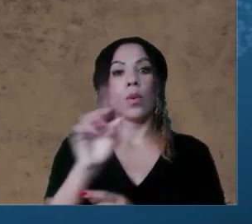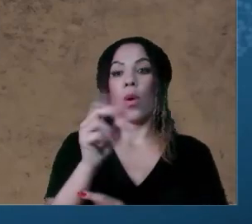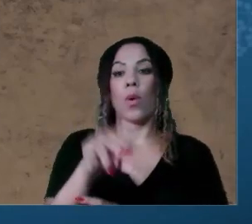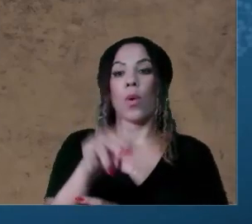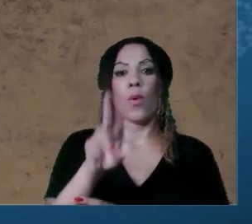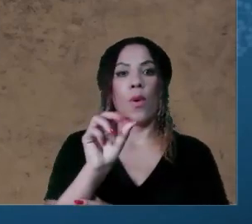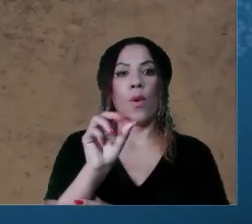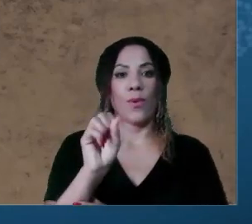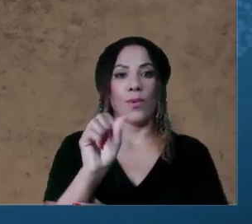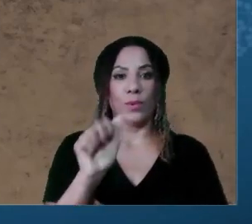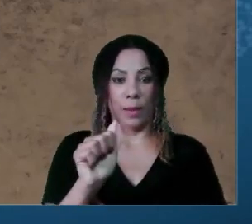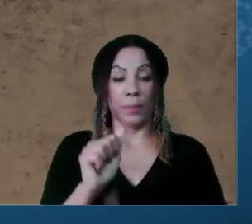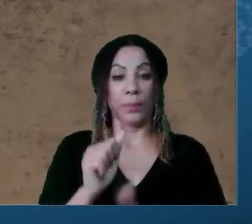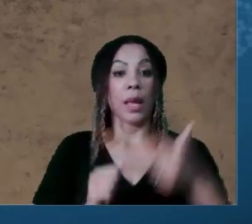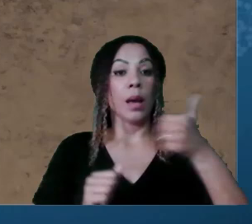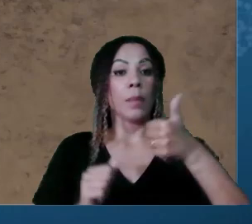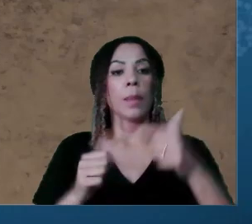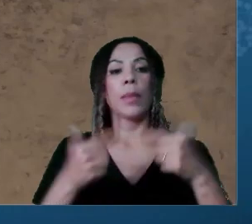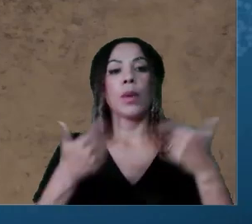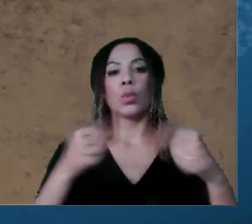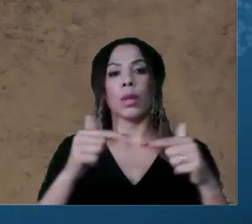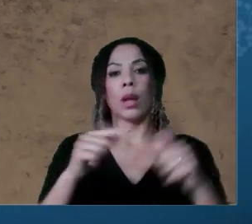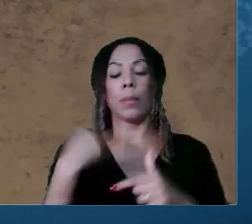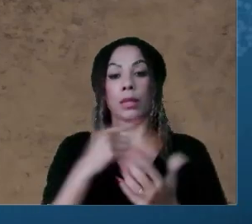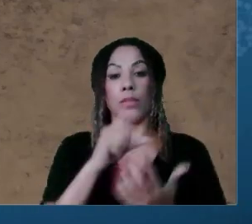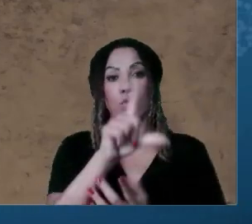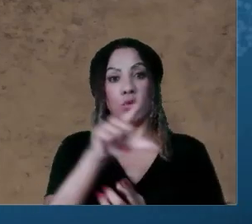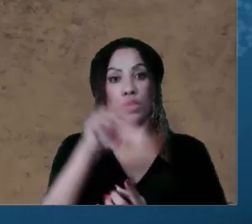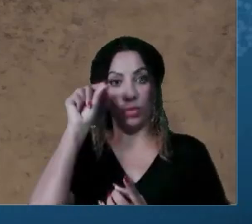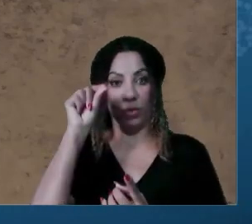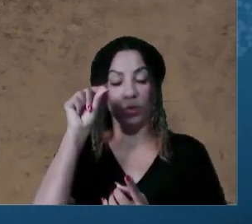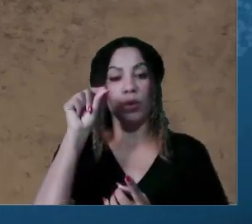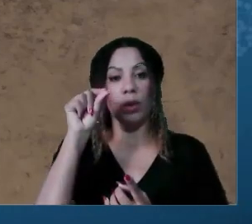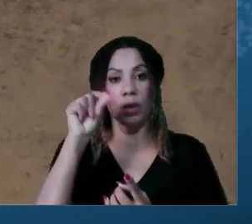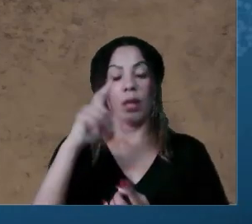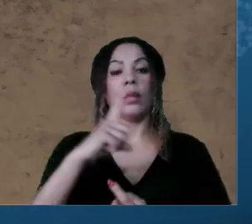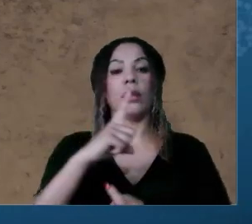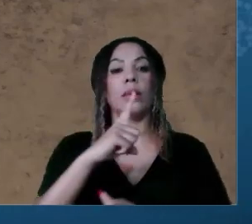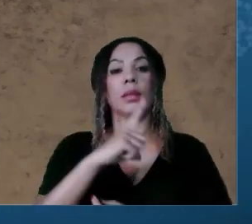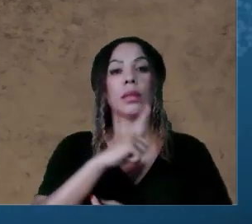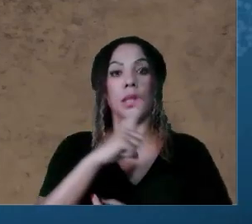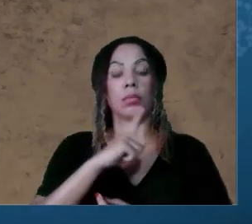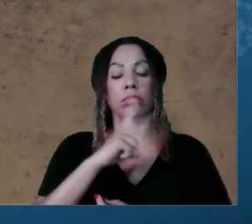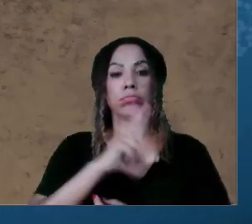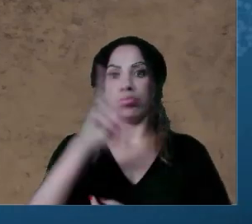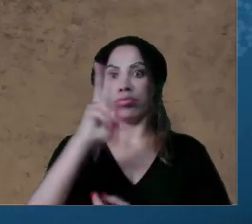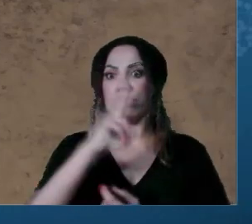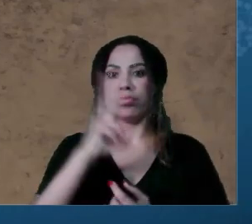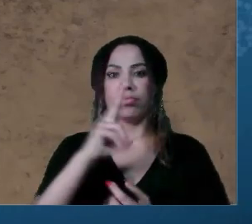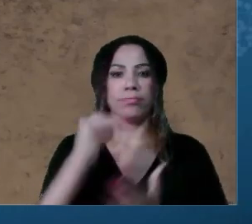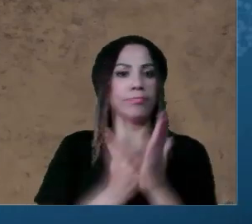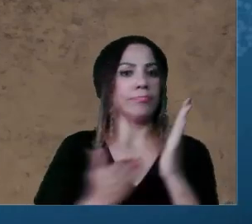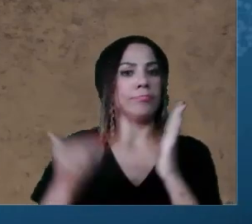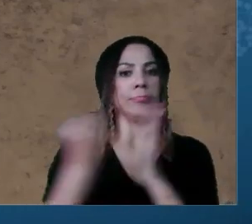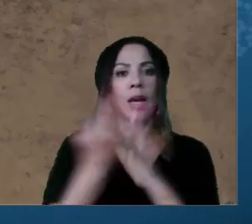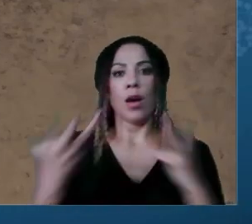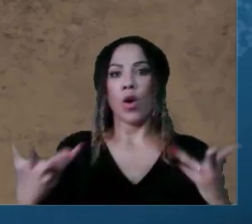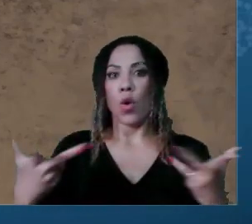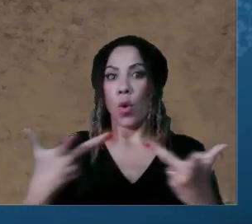Então, o primeiro trabalho que a gente selecionou, que tinha altíssima qualidade, mas que